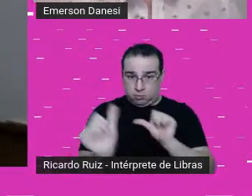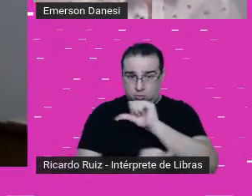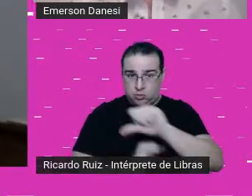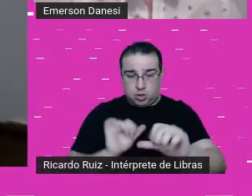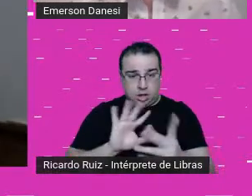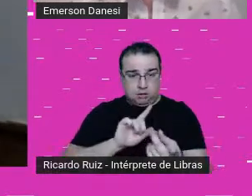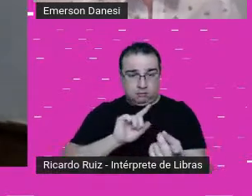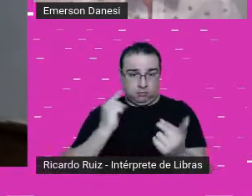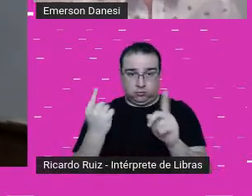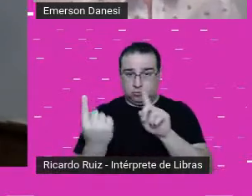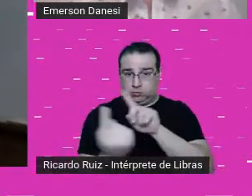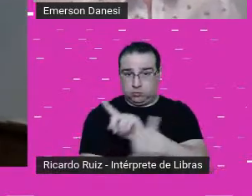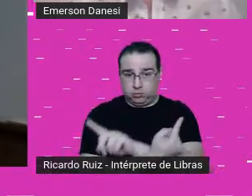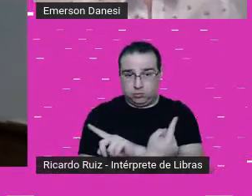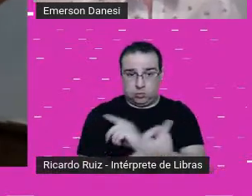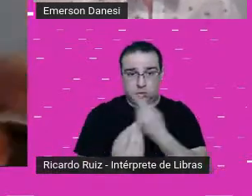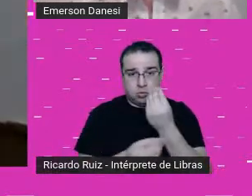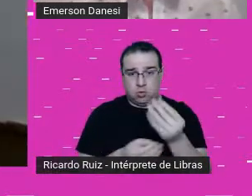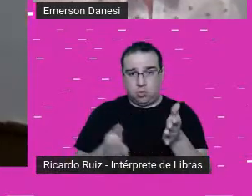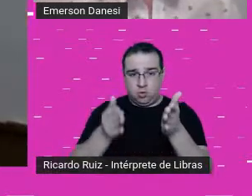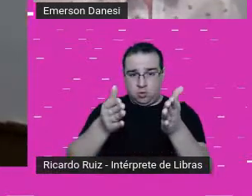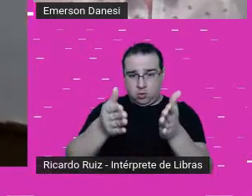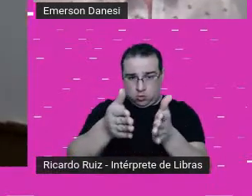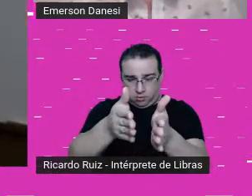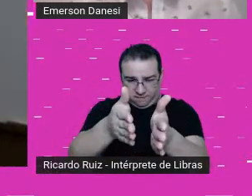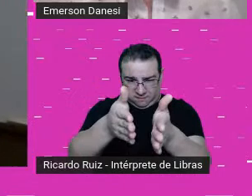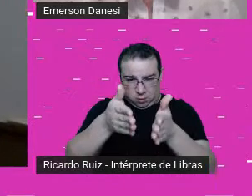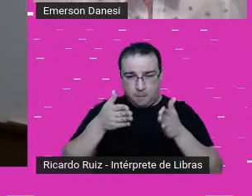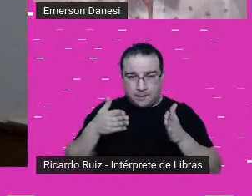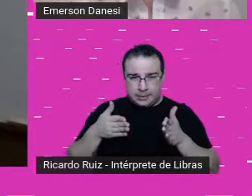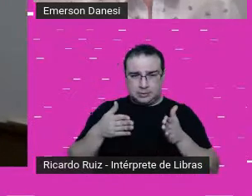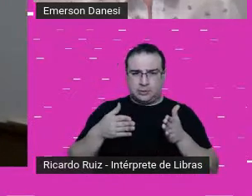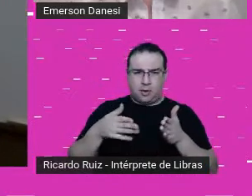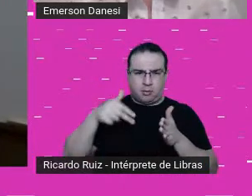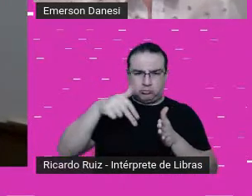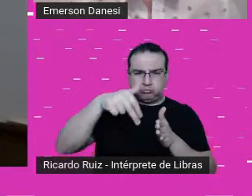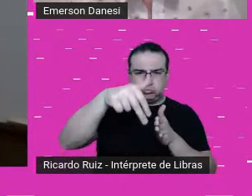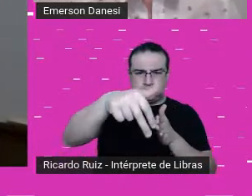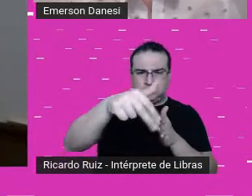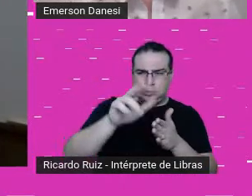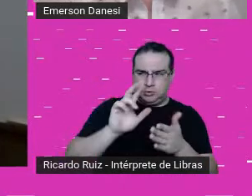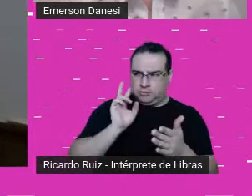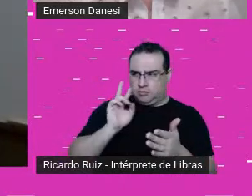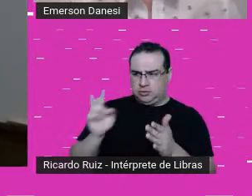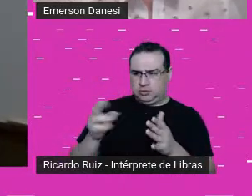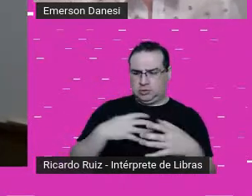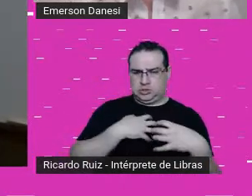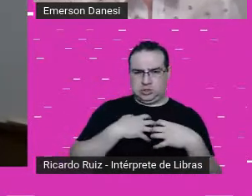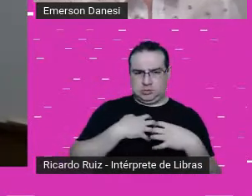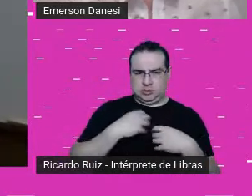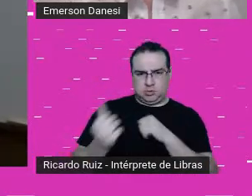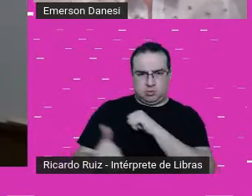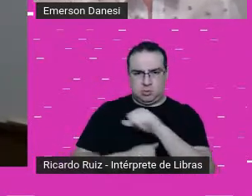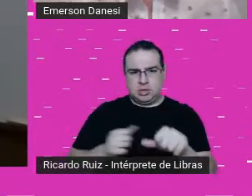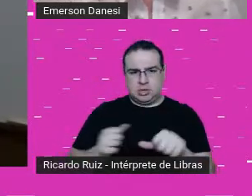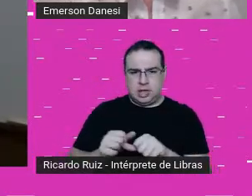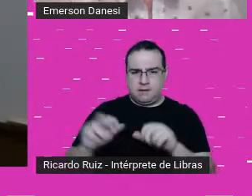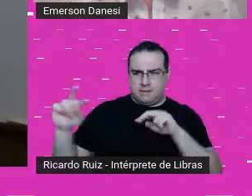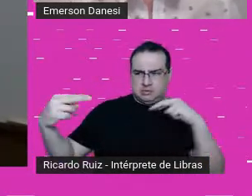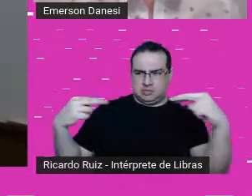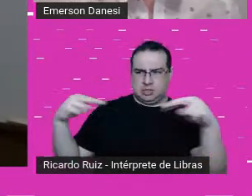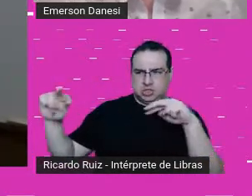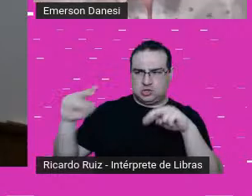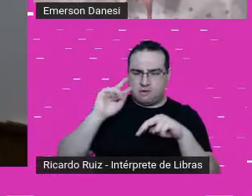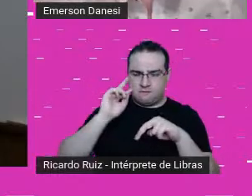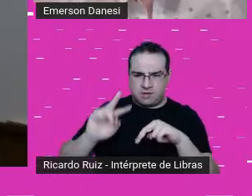completamente o ponto de vista e a gente estava numa tira horizontal, que já dava uma mudança de perspectiva e de ponto